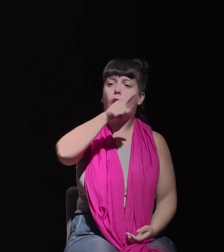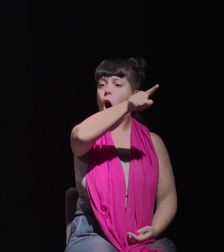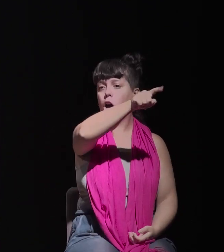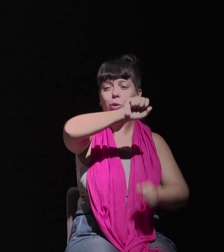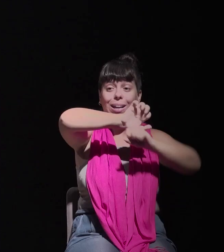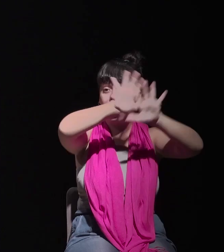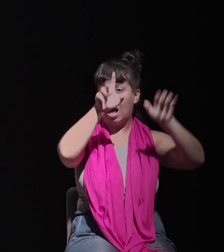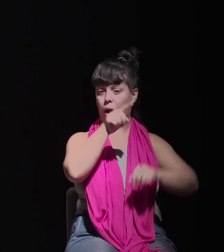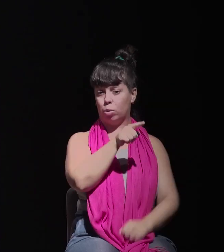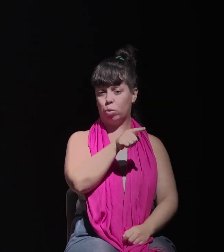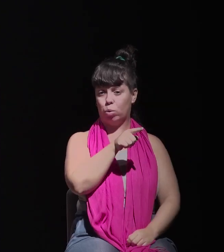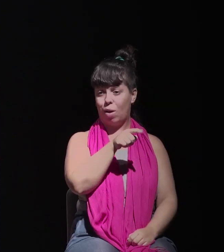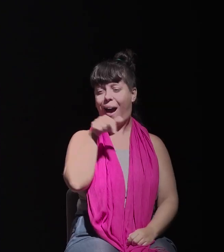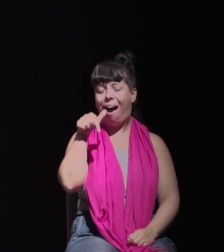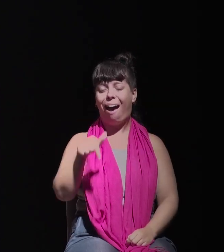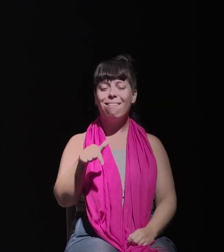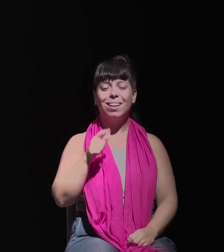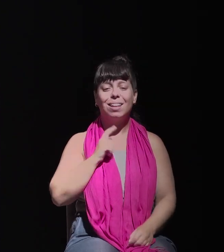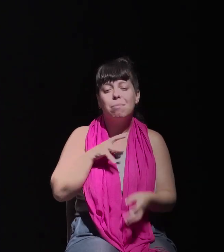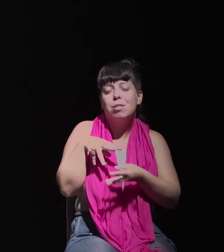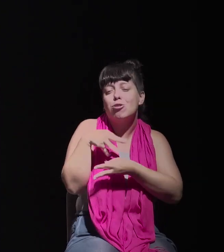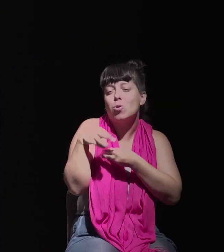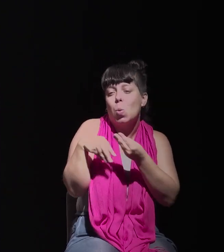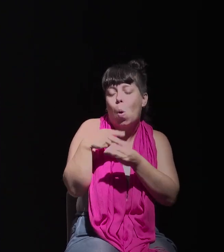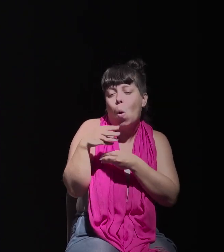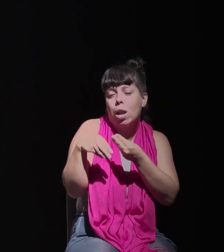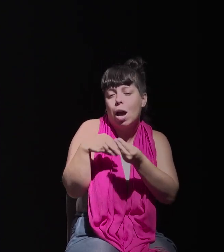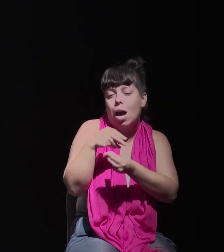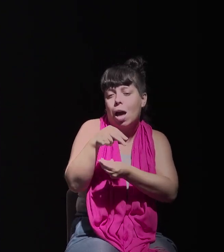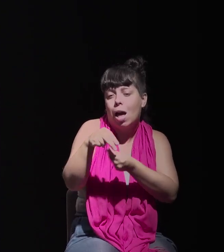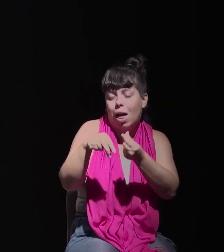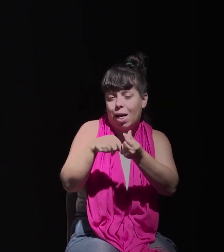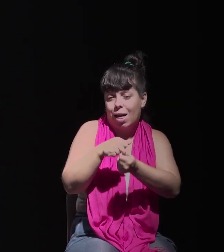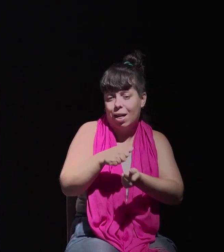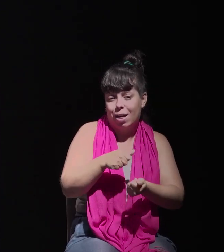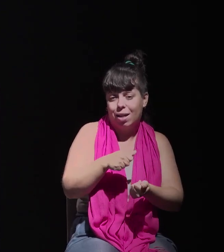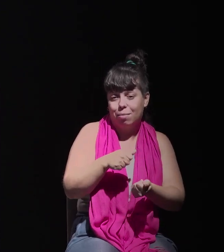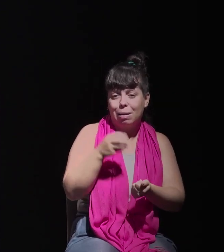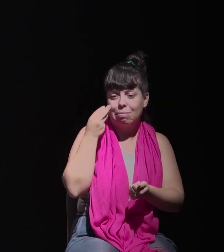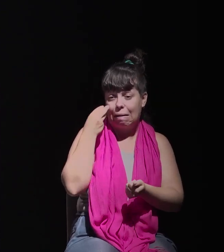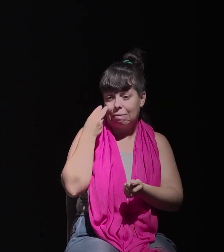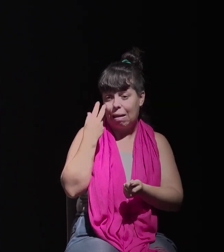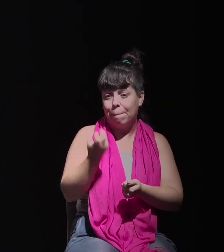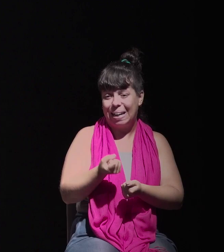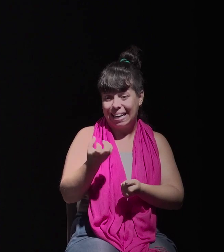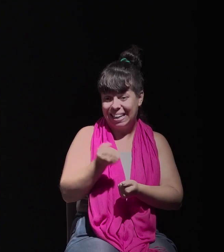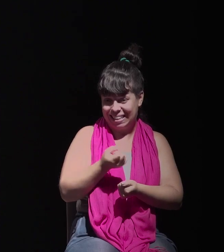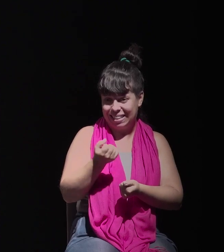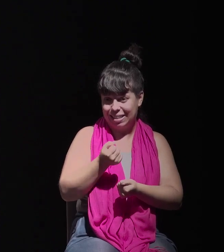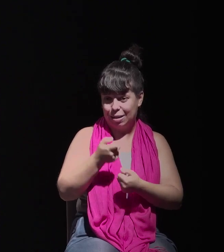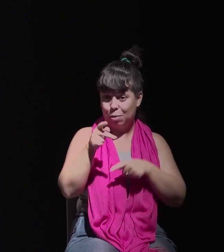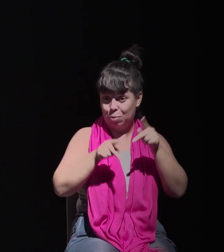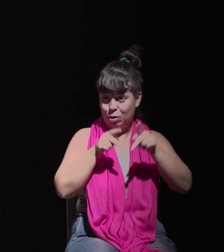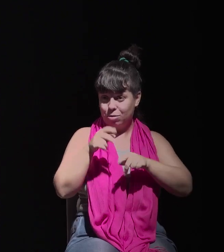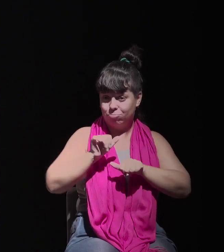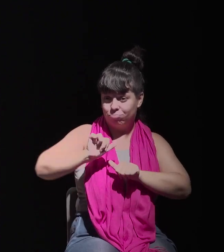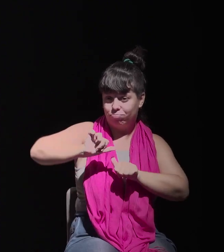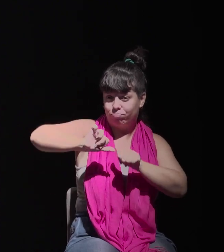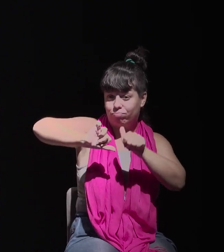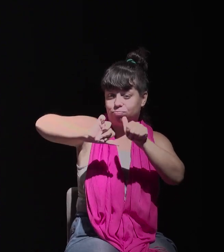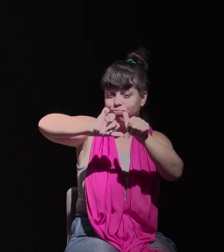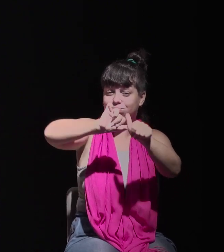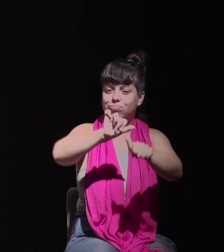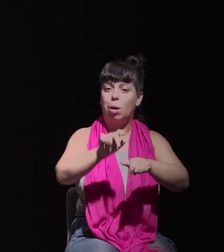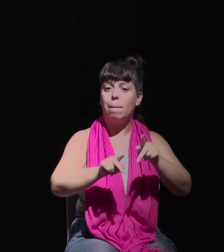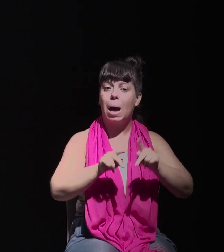O processo de mestiçagem no Brasil, acontecido de forma intencional para o clareamento, para o embranquecimento da população,